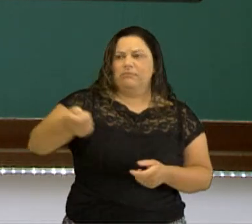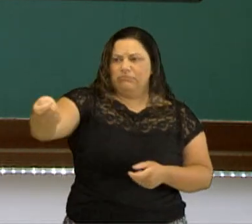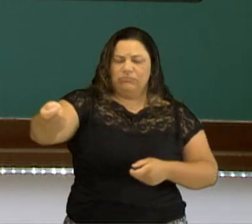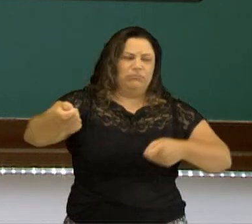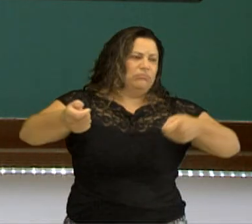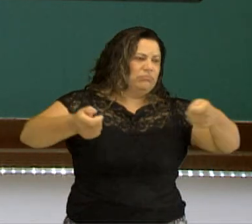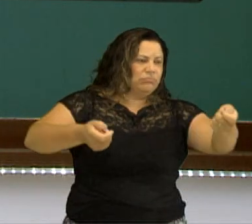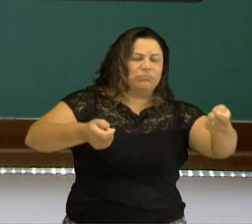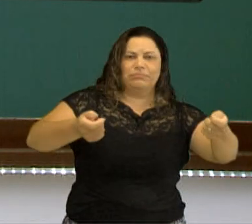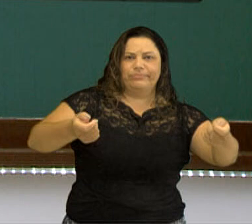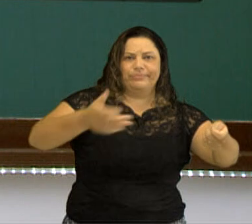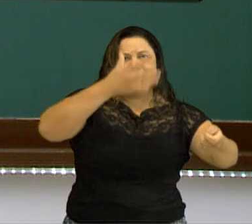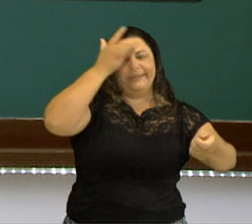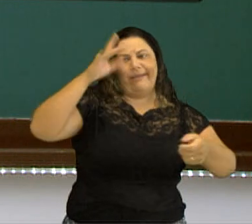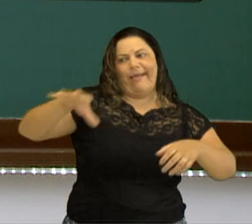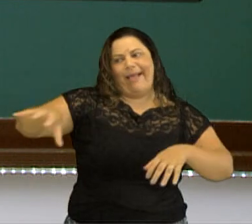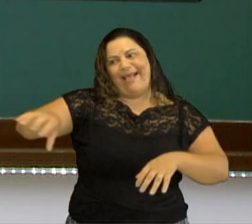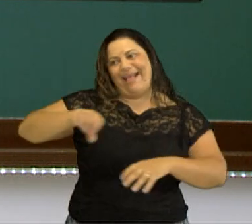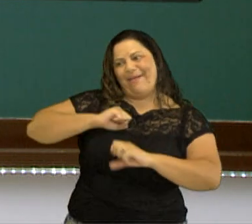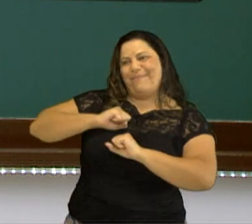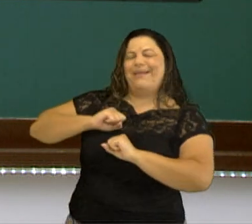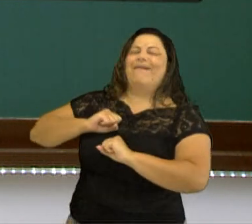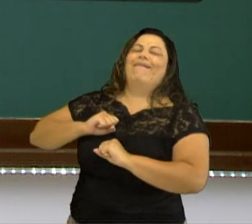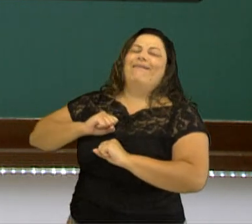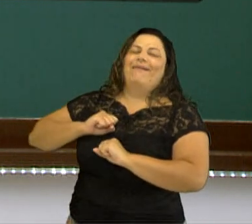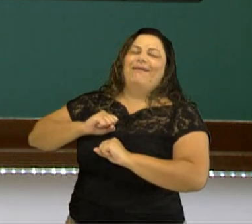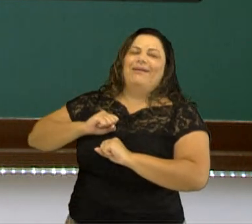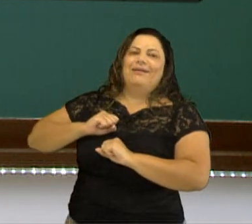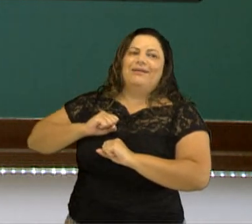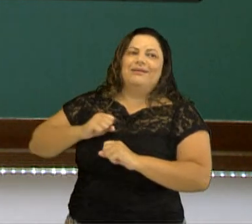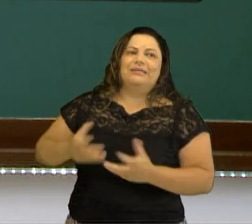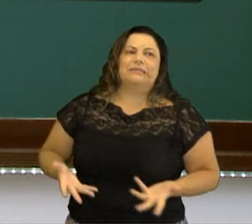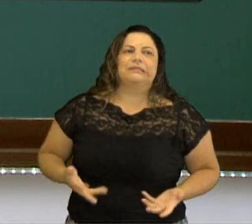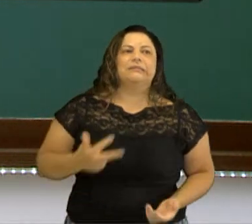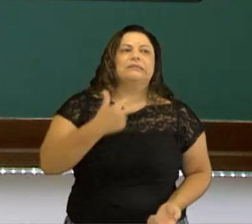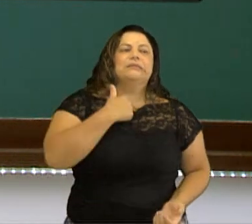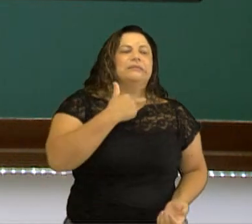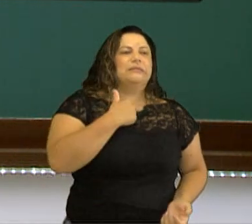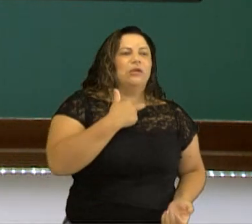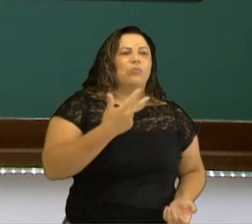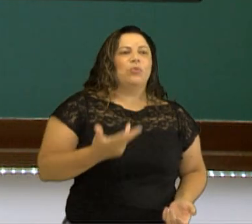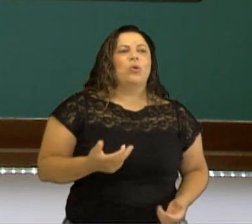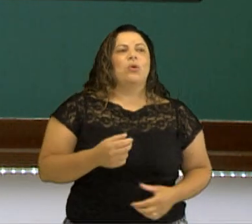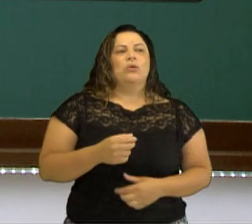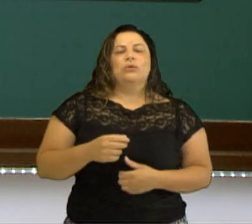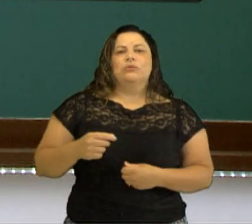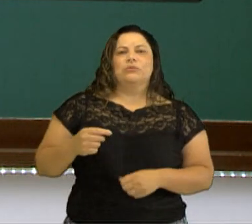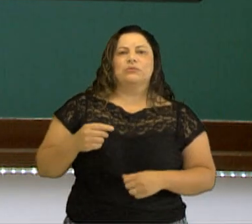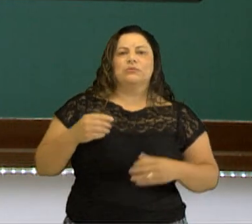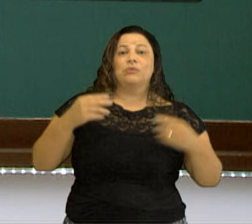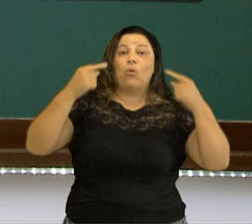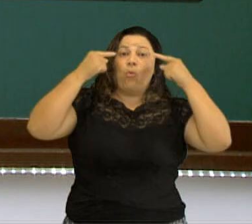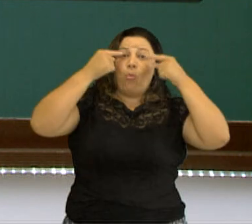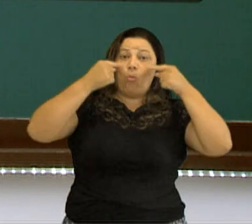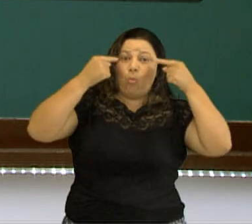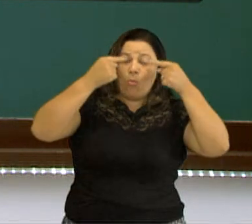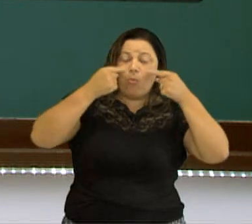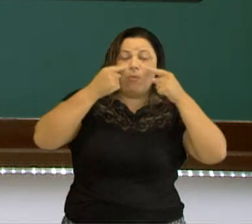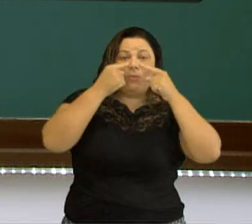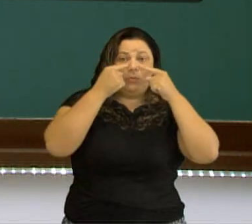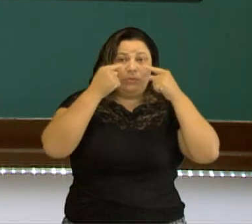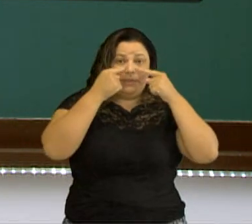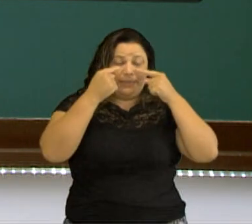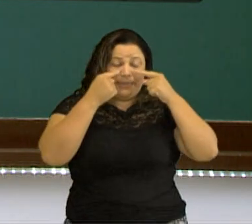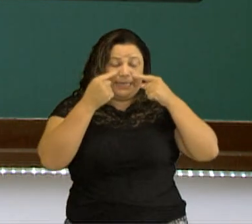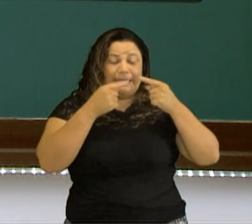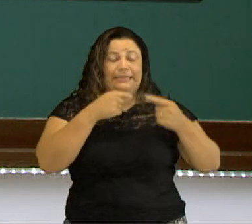pessoa, ela vai ter contato com todos os micro-organismos que estavam ali. Não pode ficar tocando olhos, nariz, boca, quando você